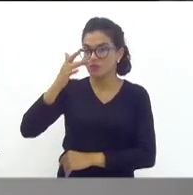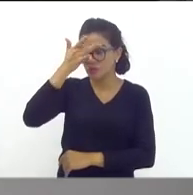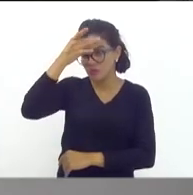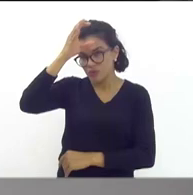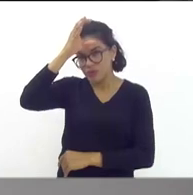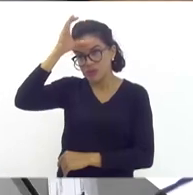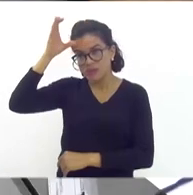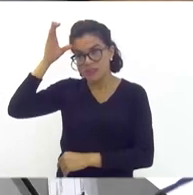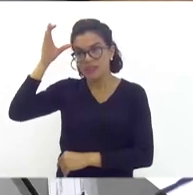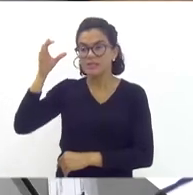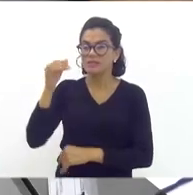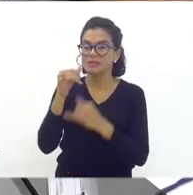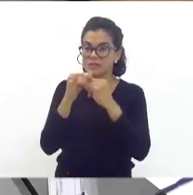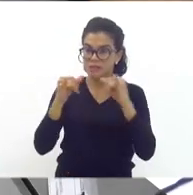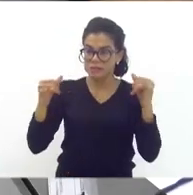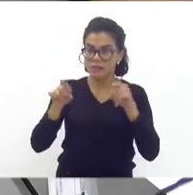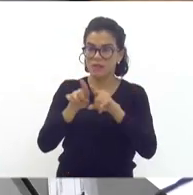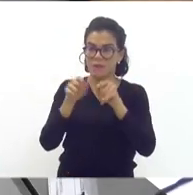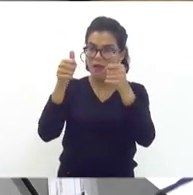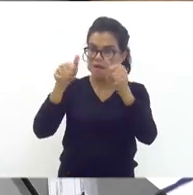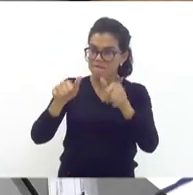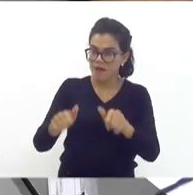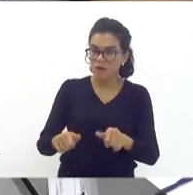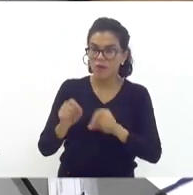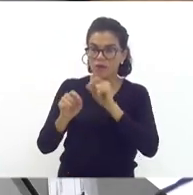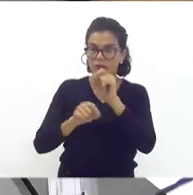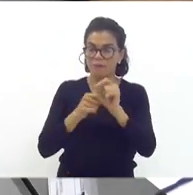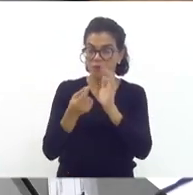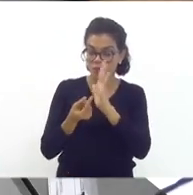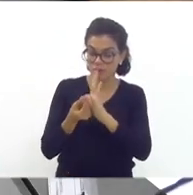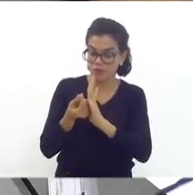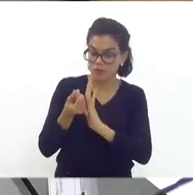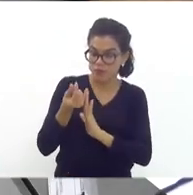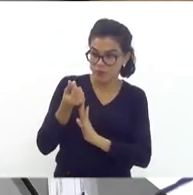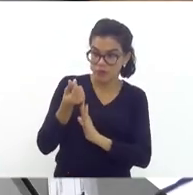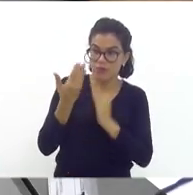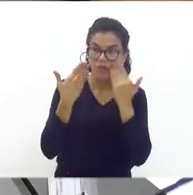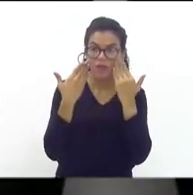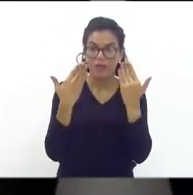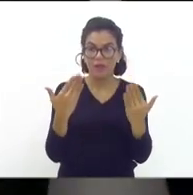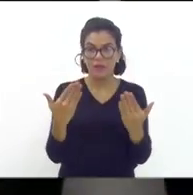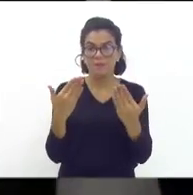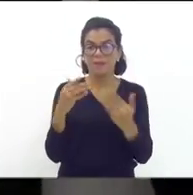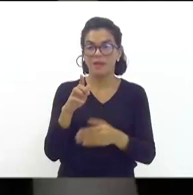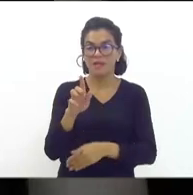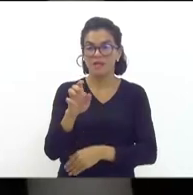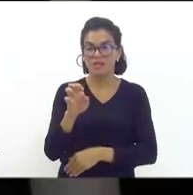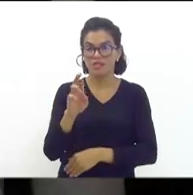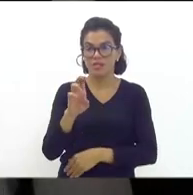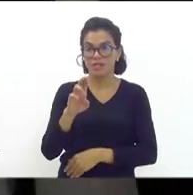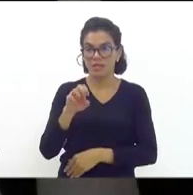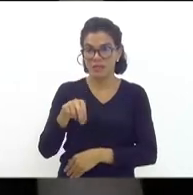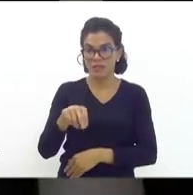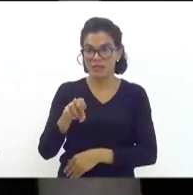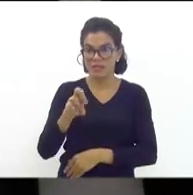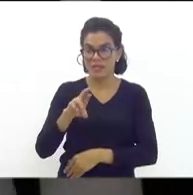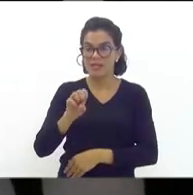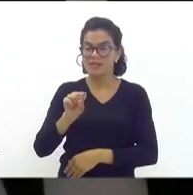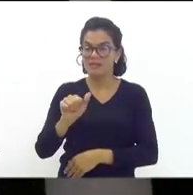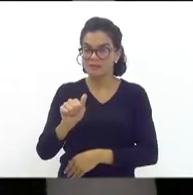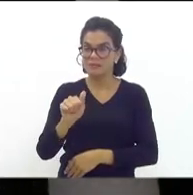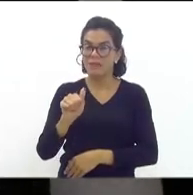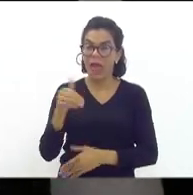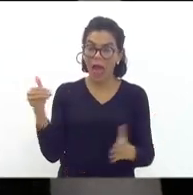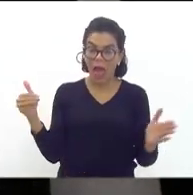fez uma avaliação também se a tarifa apresentada pela genessa nessa última revisão ficava lendo